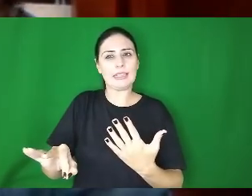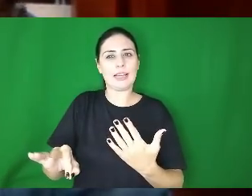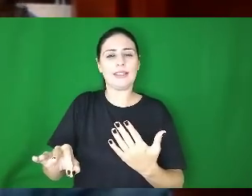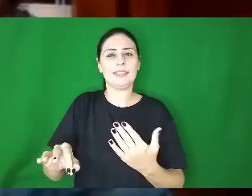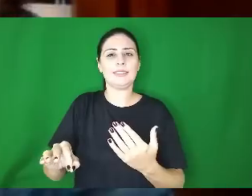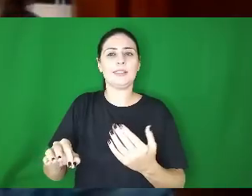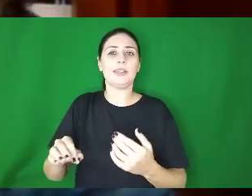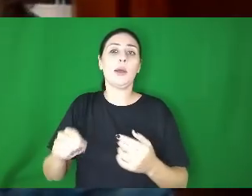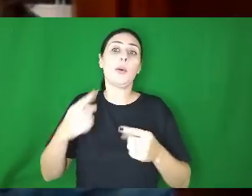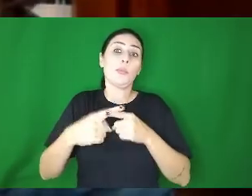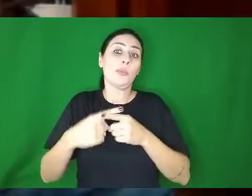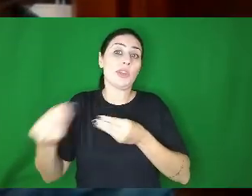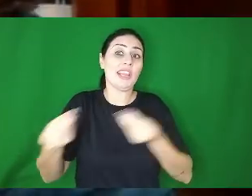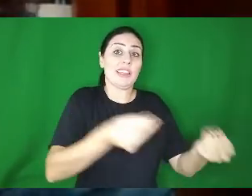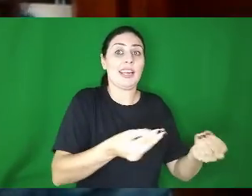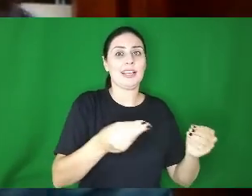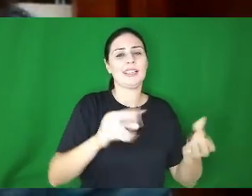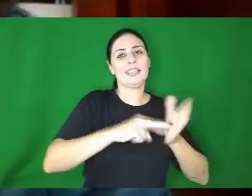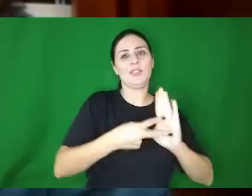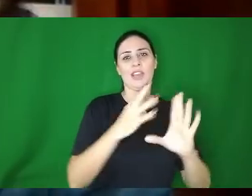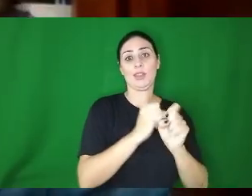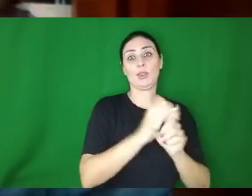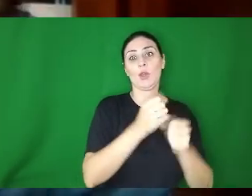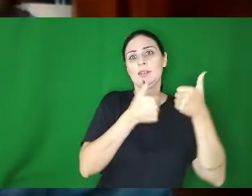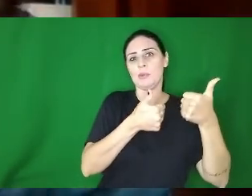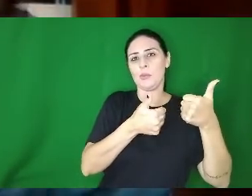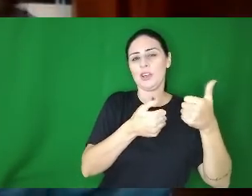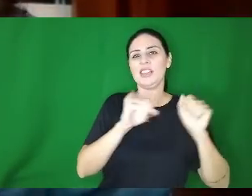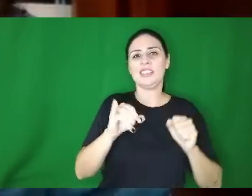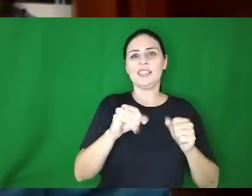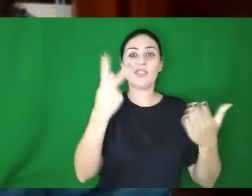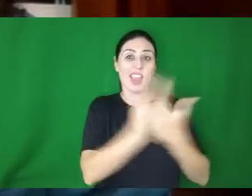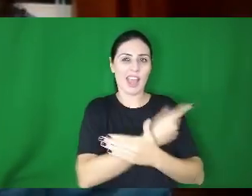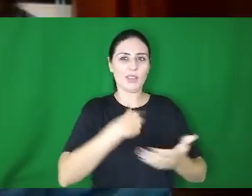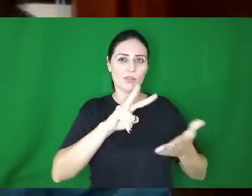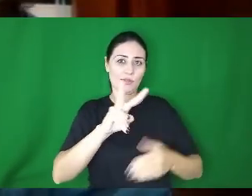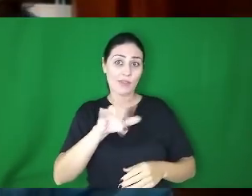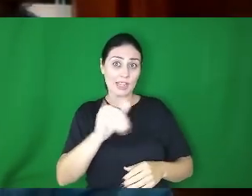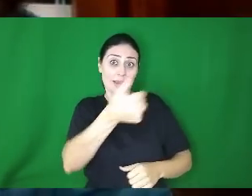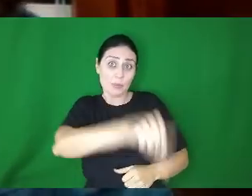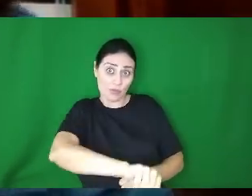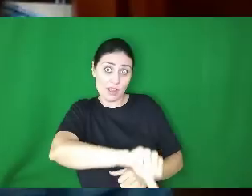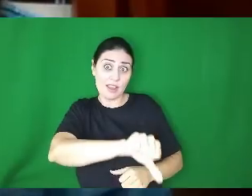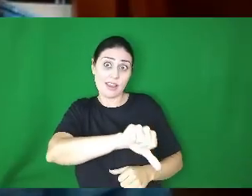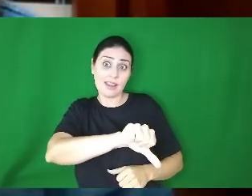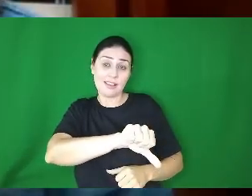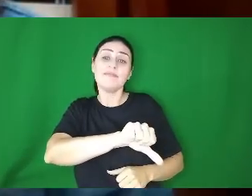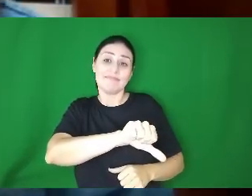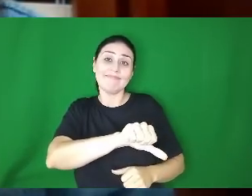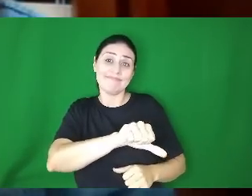realmente tem que, se ela não avançar, é preciso retornar, né? Então,